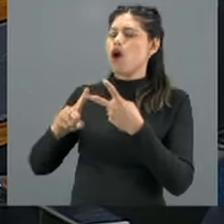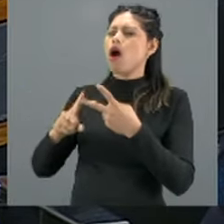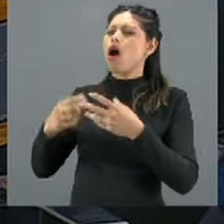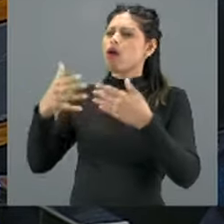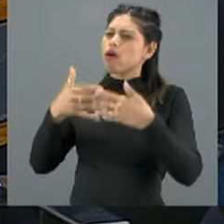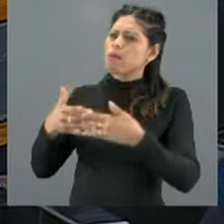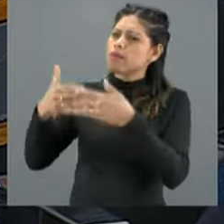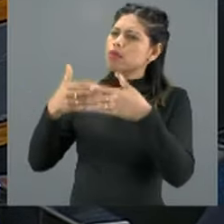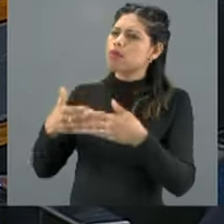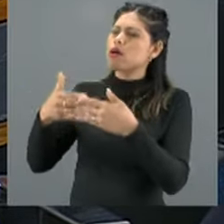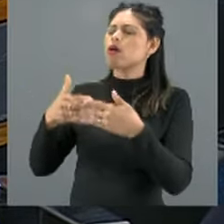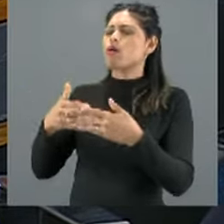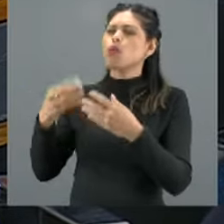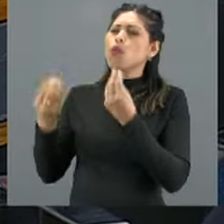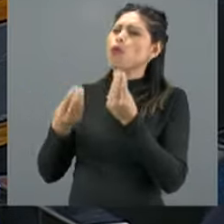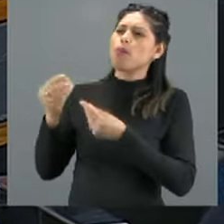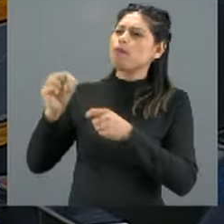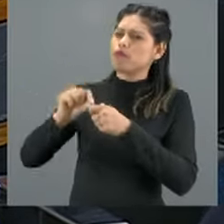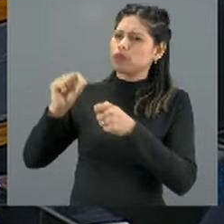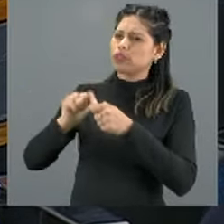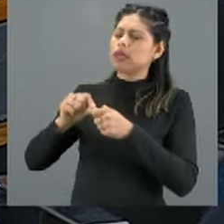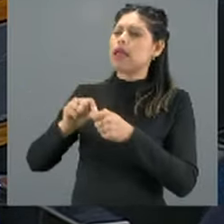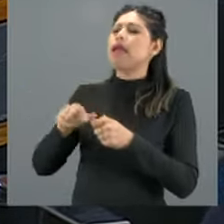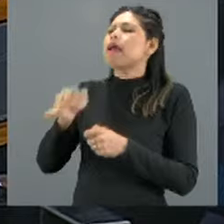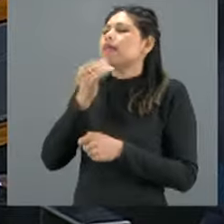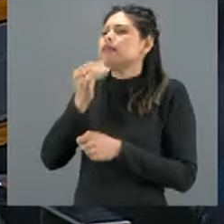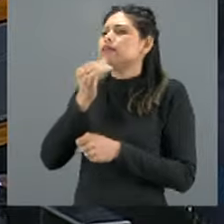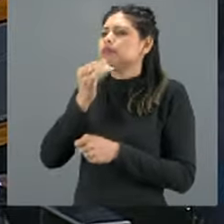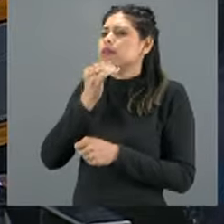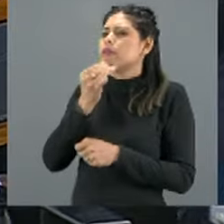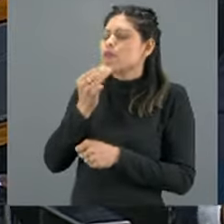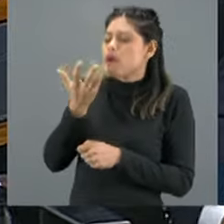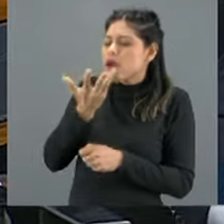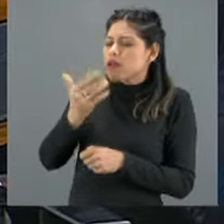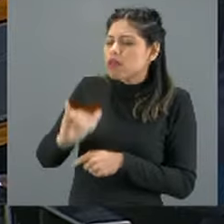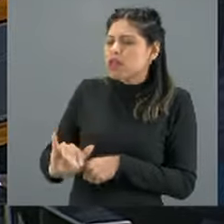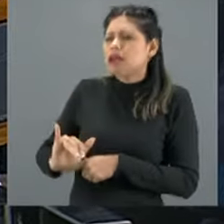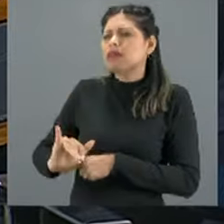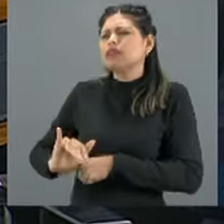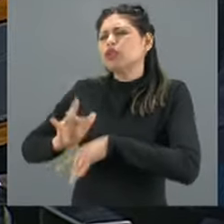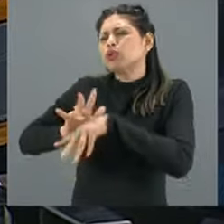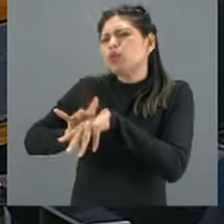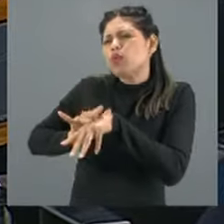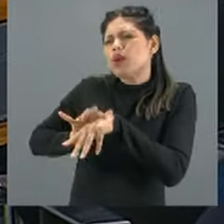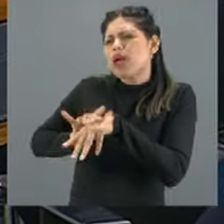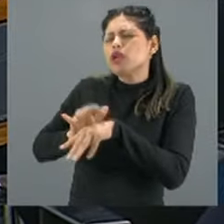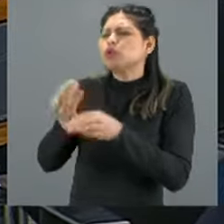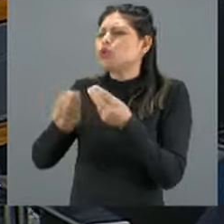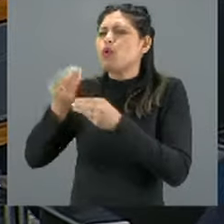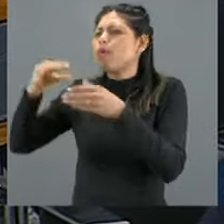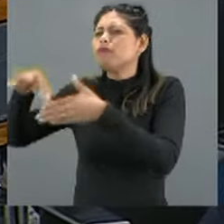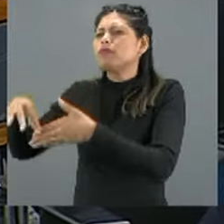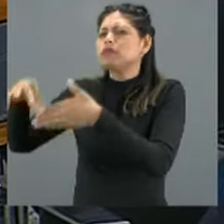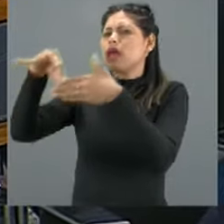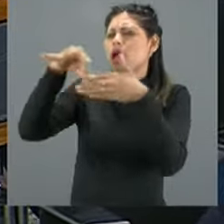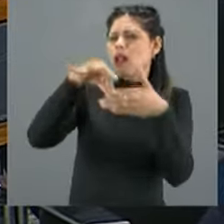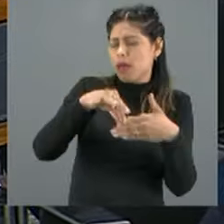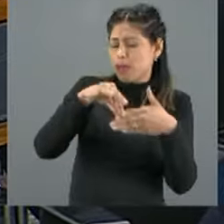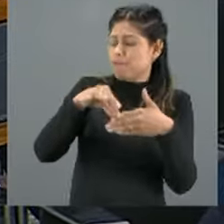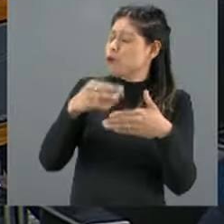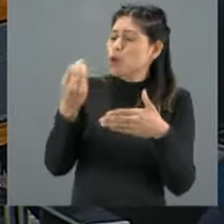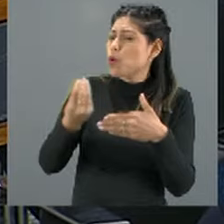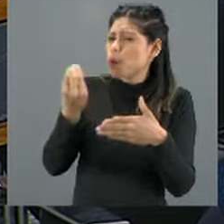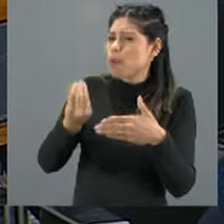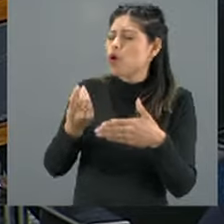se locomovem? Uma criança ficou doente, tem que levar essa criança para Campinápolis, no hospital. Como é que você transfere essa criança? Que tipo